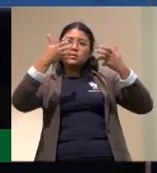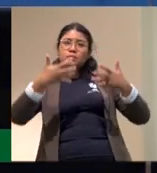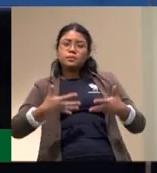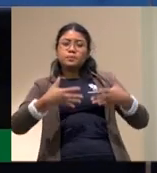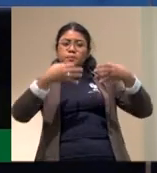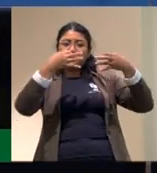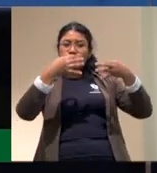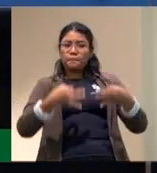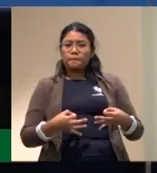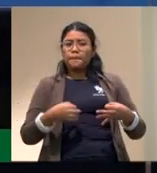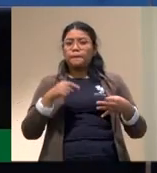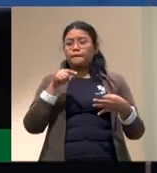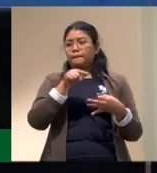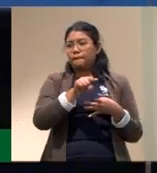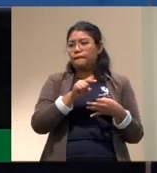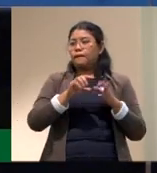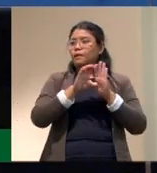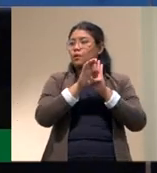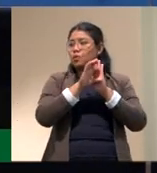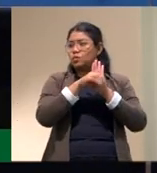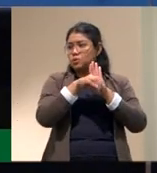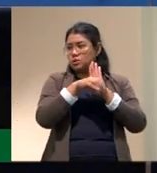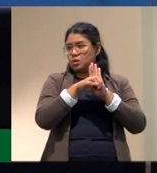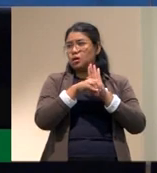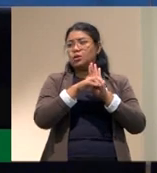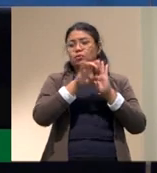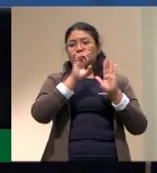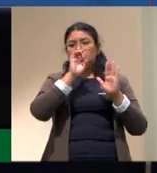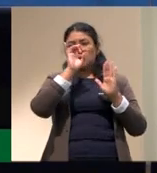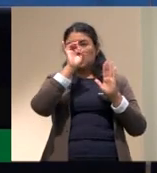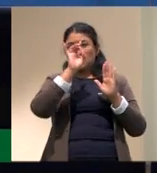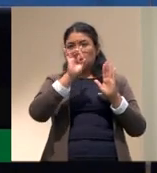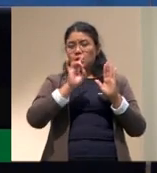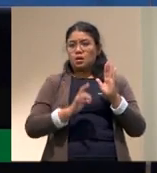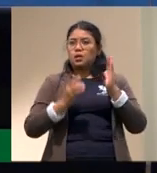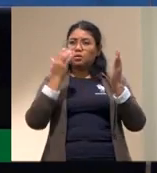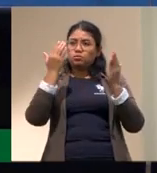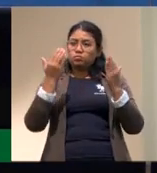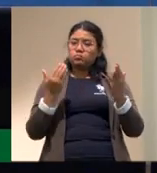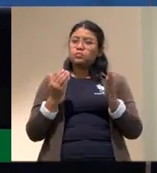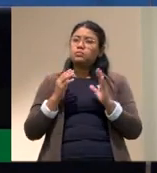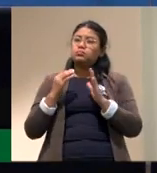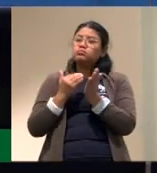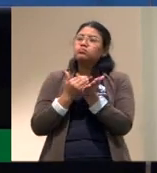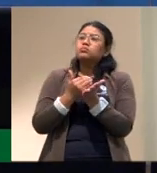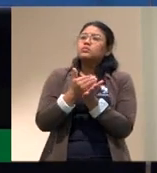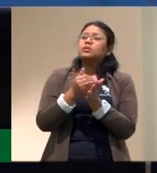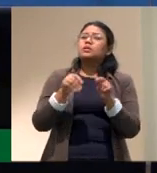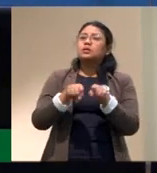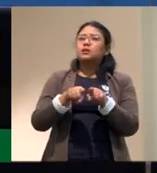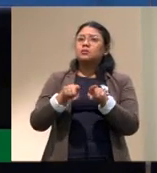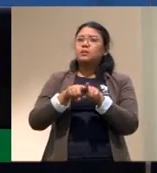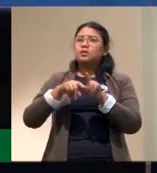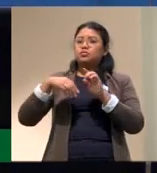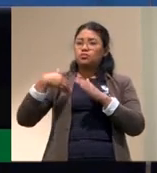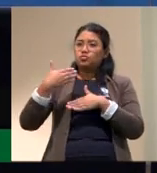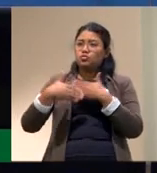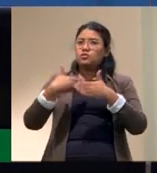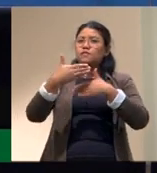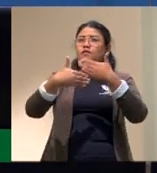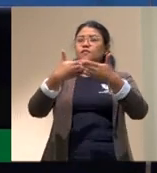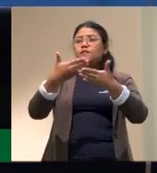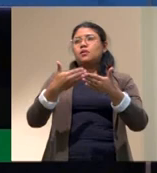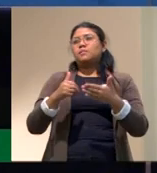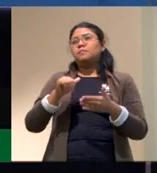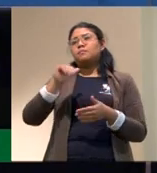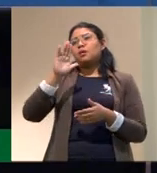afirmar conceitualmente cada uma das partes de forma introdutória e desenvolver de forma, eu